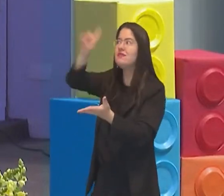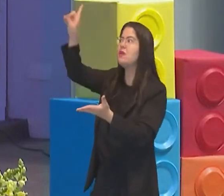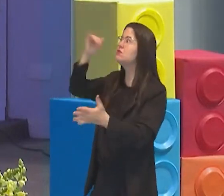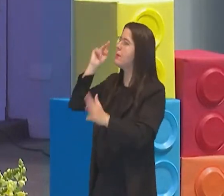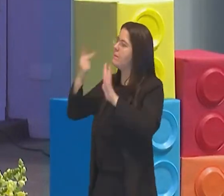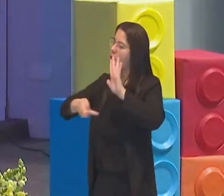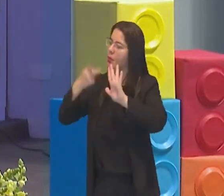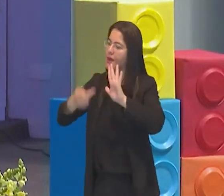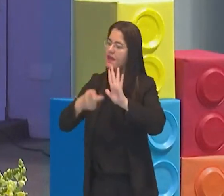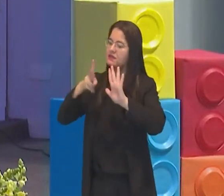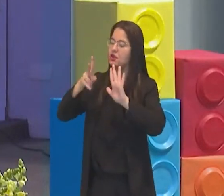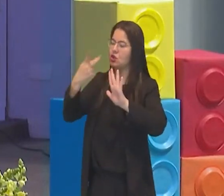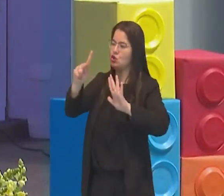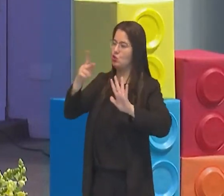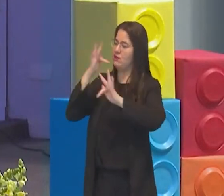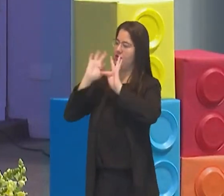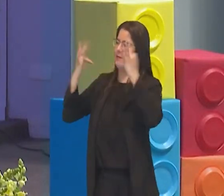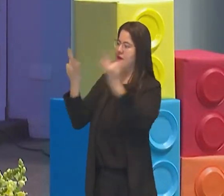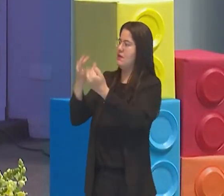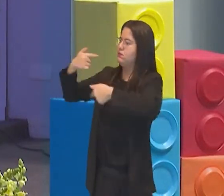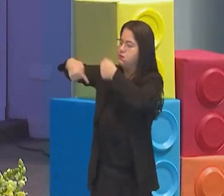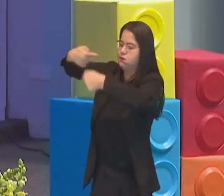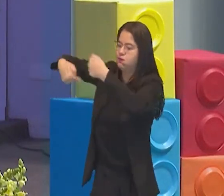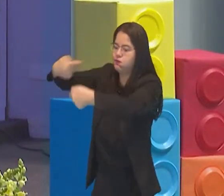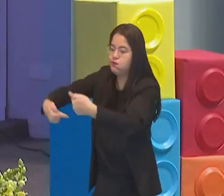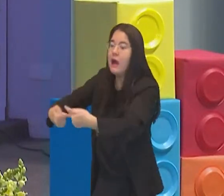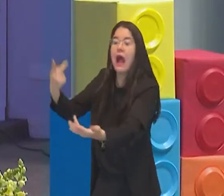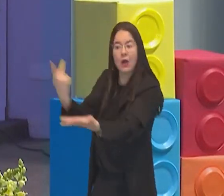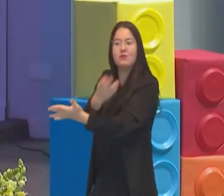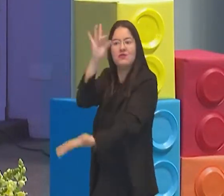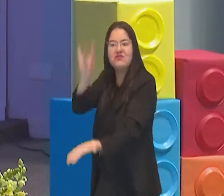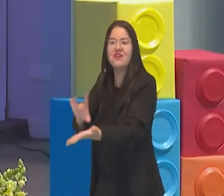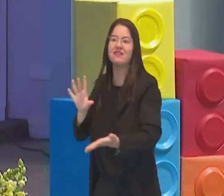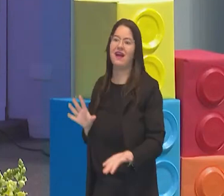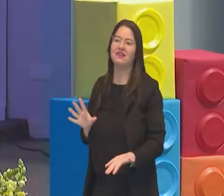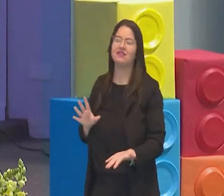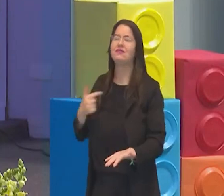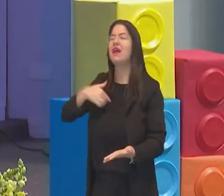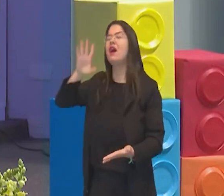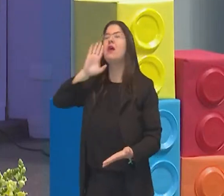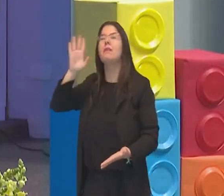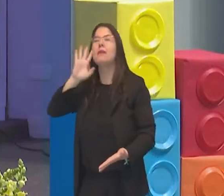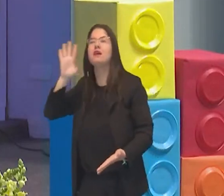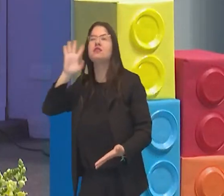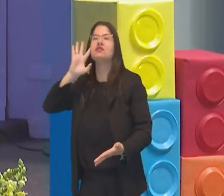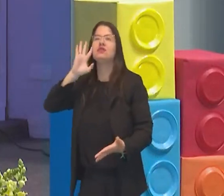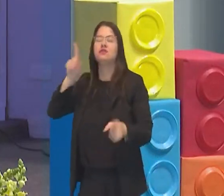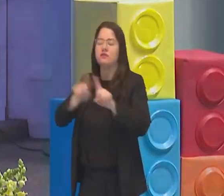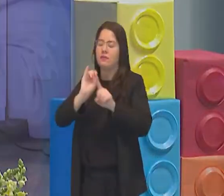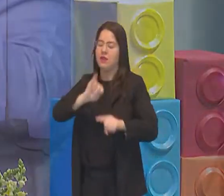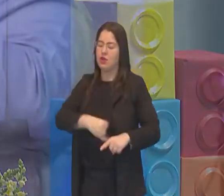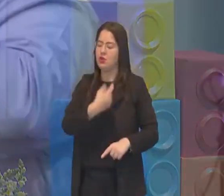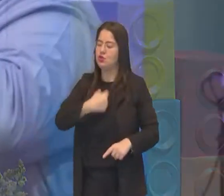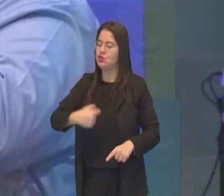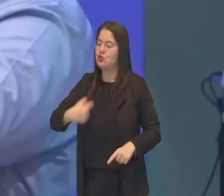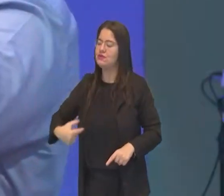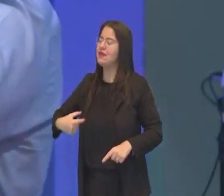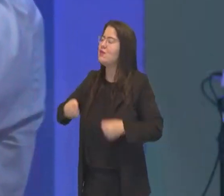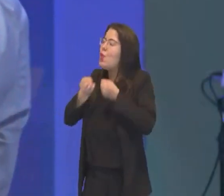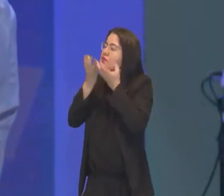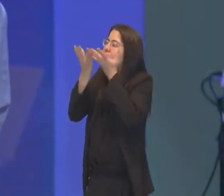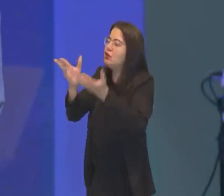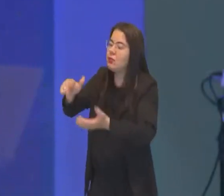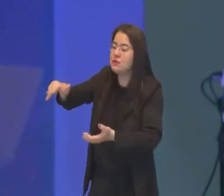cumpriu essa promessa. Ele me trouxe aqui para isso. Eu imagino Ele falando para os seus irmãos também: